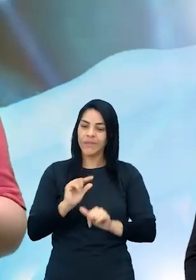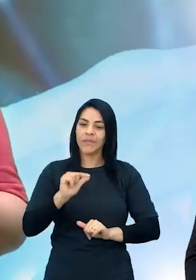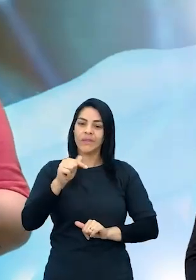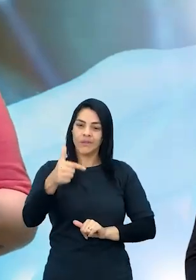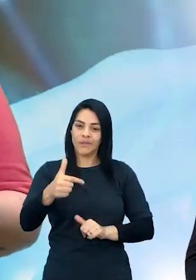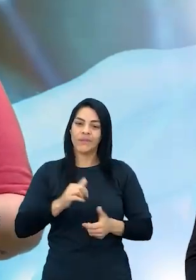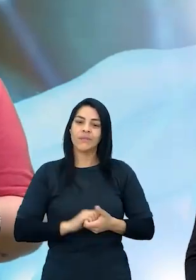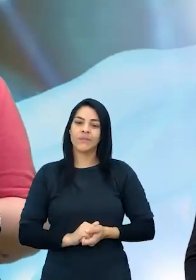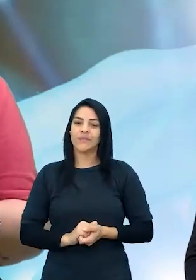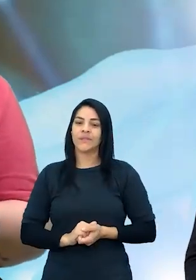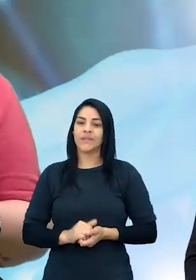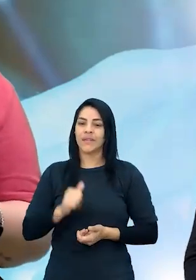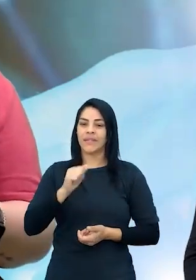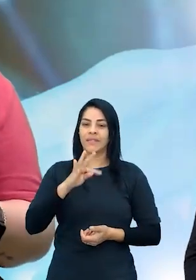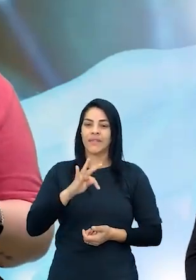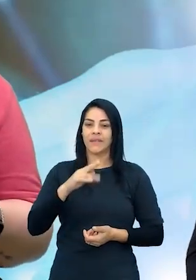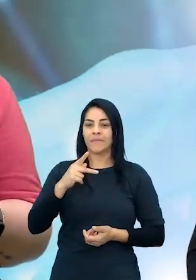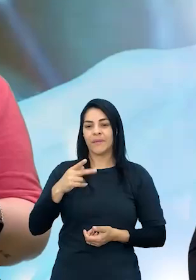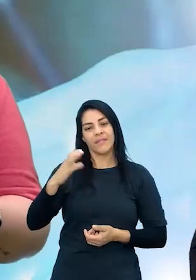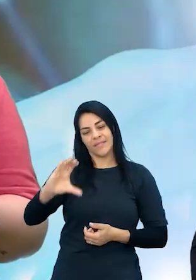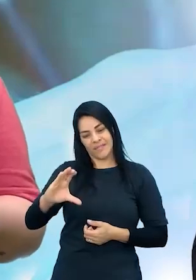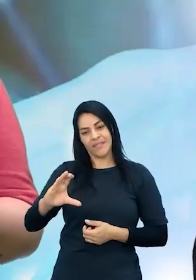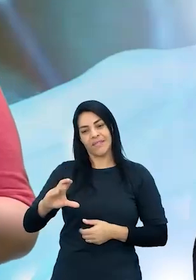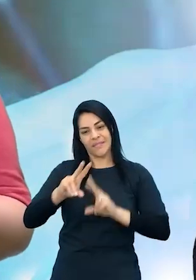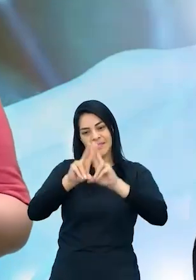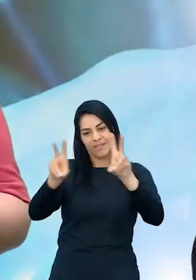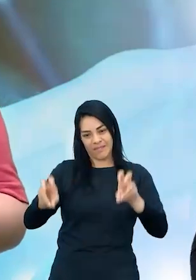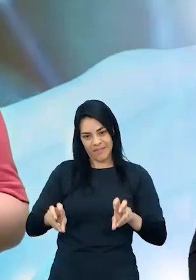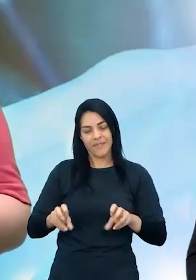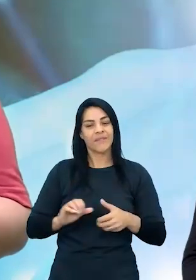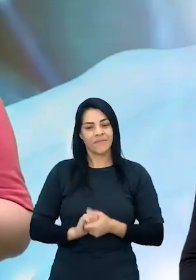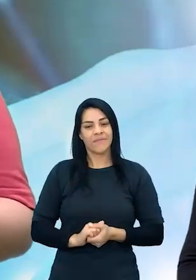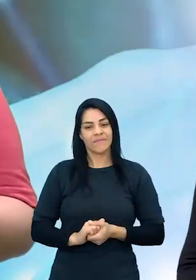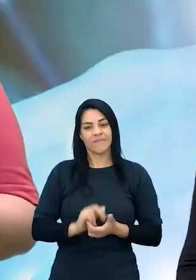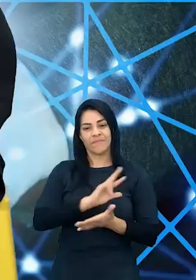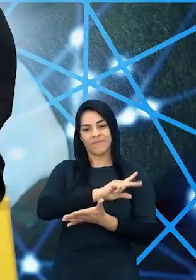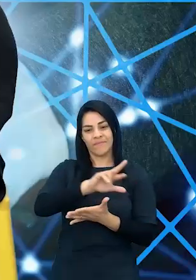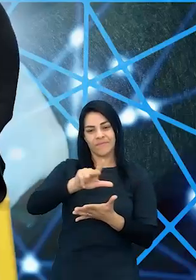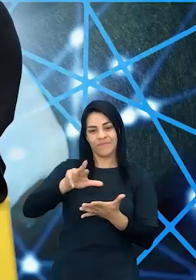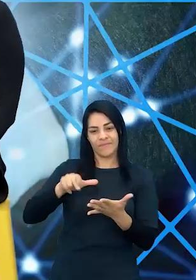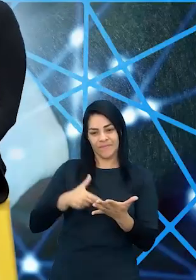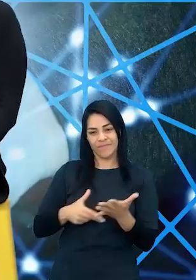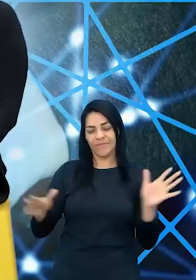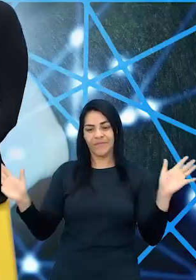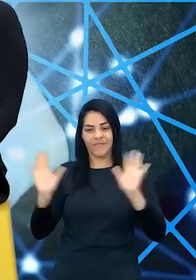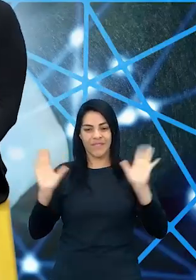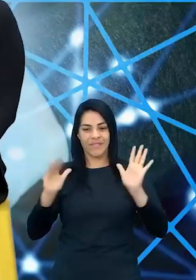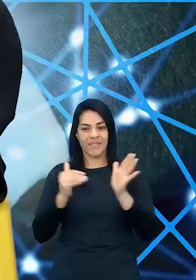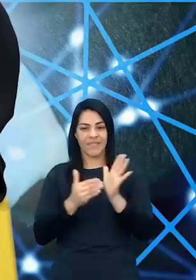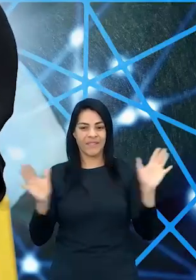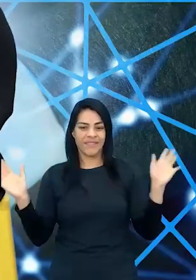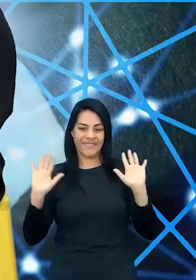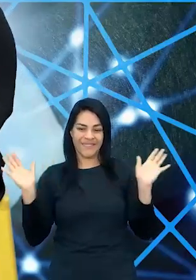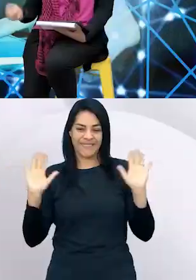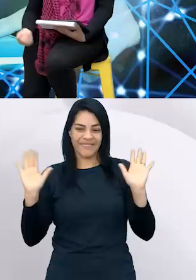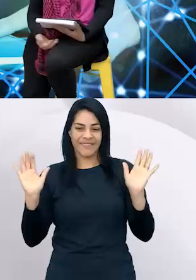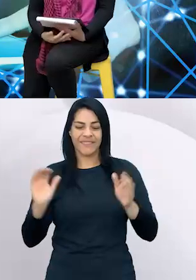próximo ATPC, falando de temas contemporâneos transversais. Joia, gente. Tchau, tchau. Até a Tchau, próxima. até.